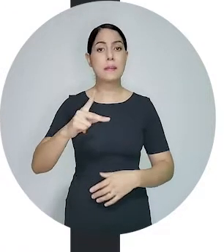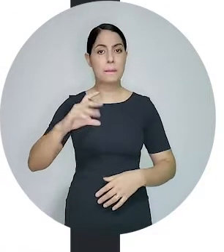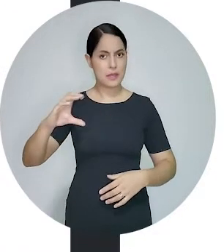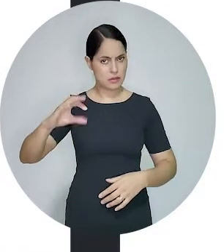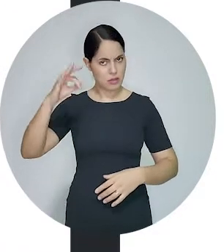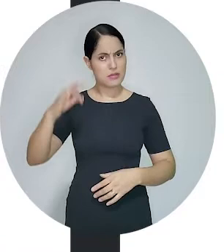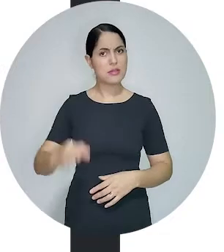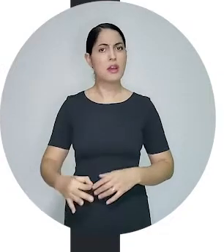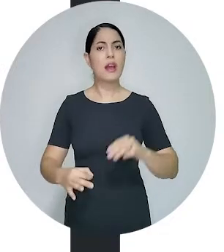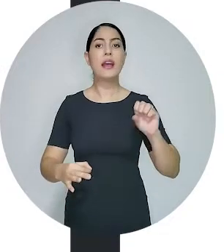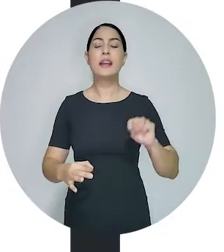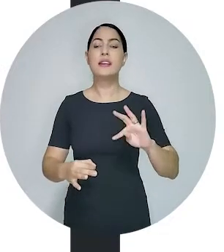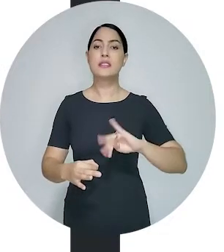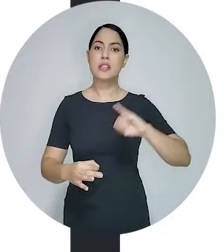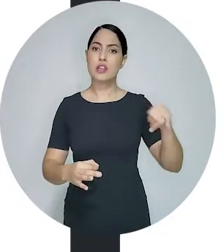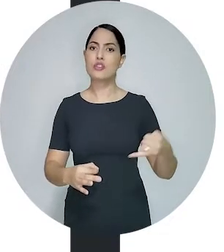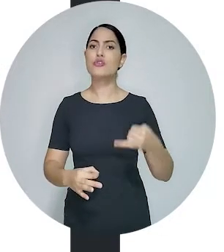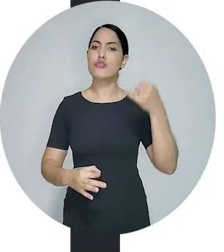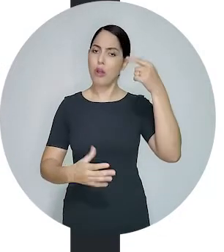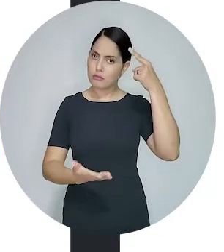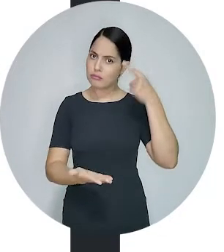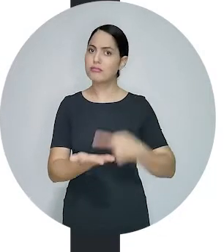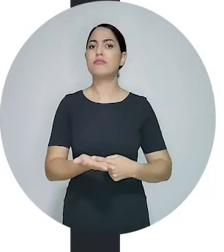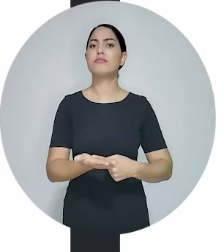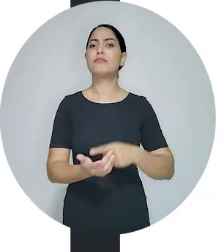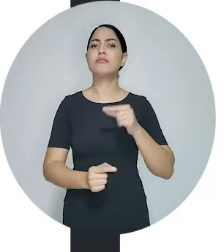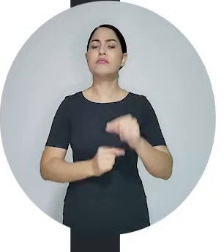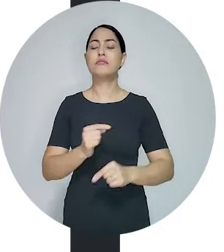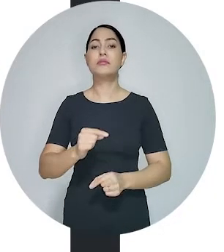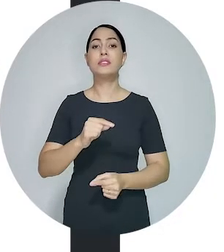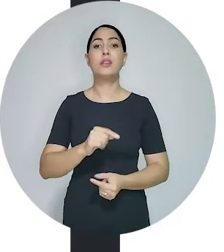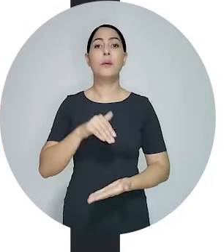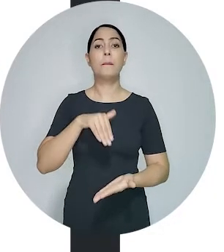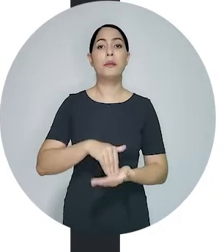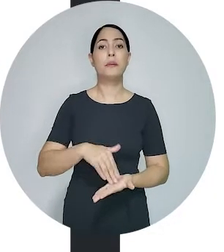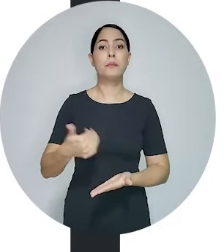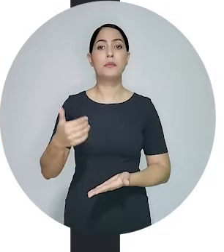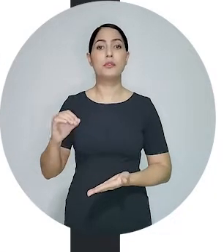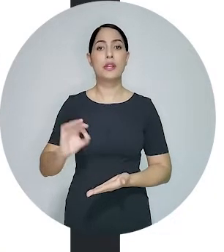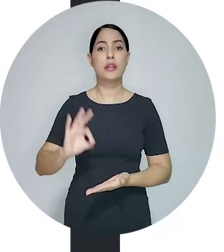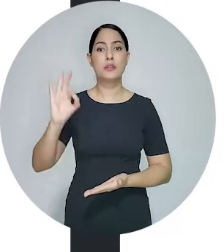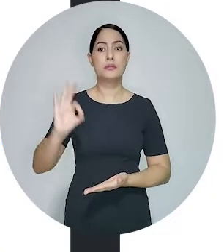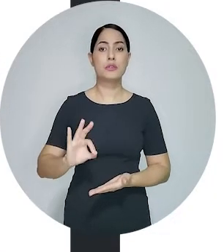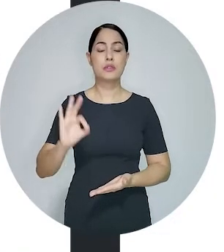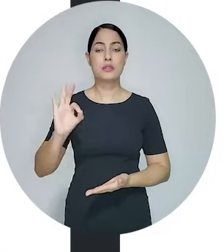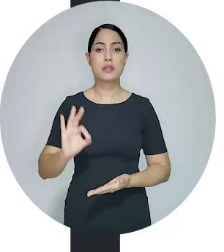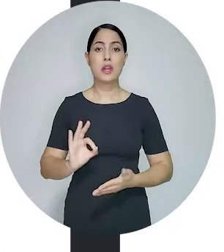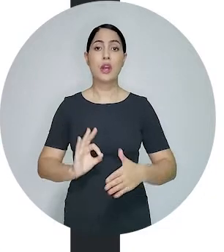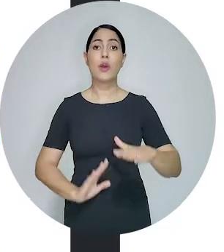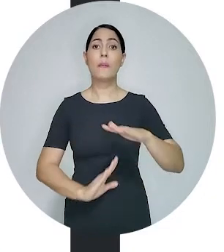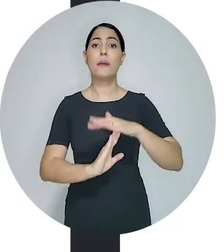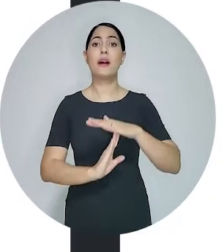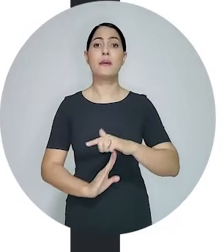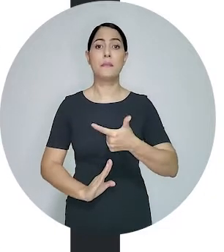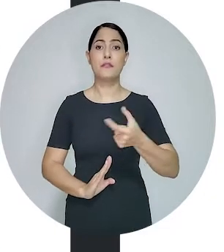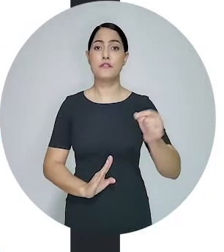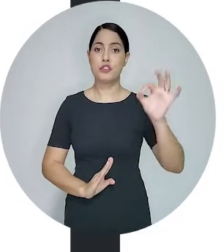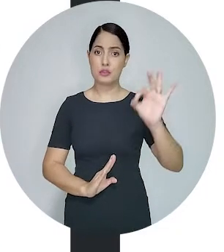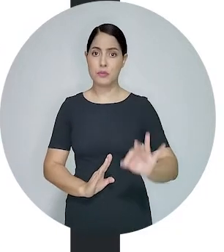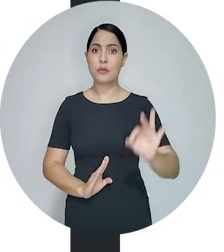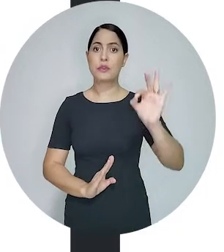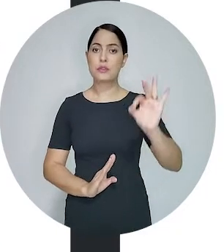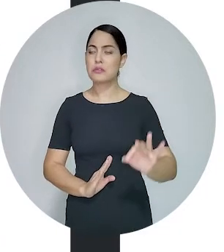o CPC estabelece e o STJ confirmou que os honorários devem ser fixados entre o mínimo de 10% e o máximo